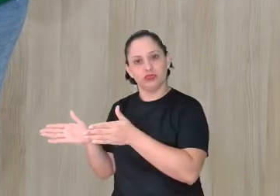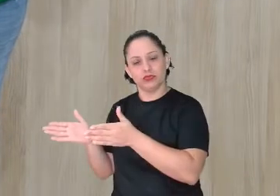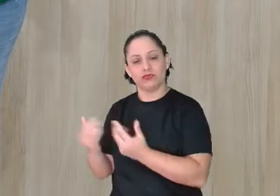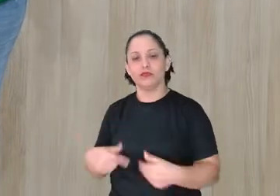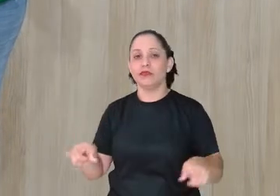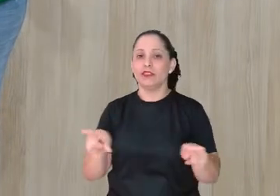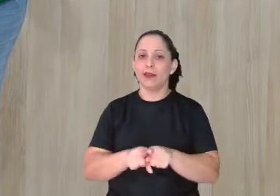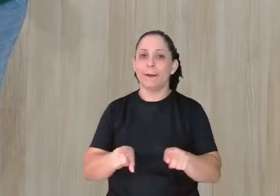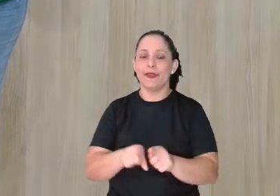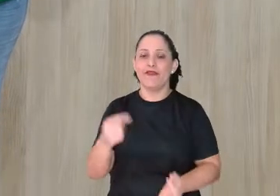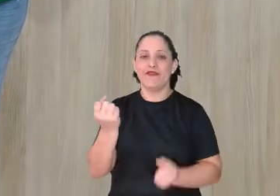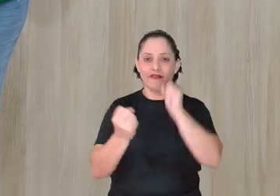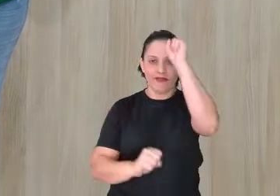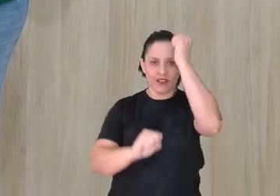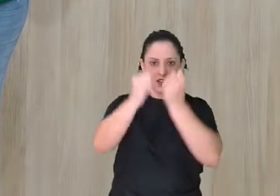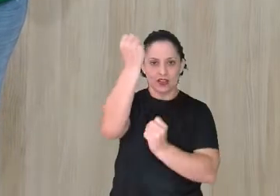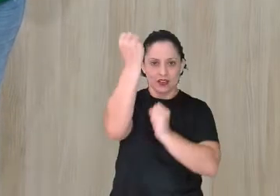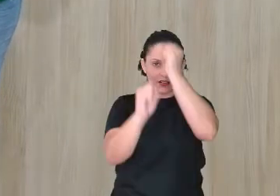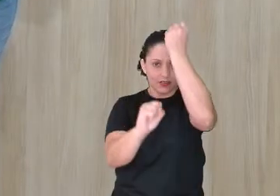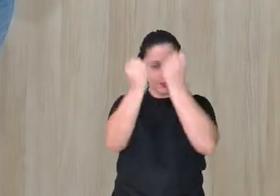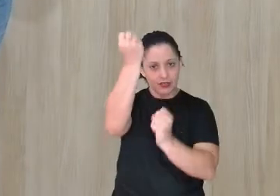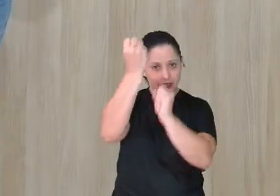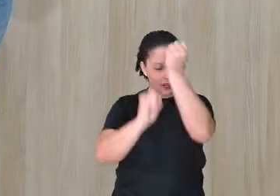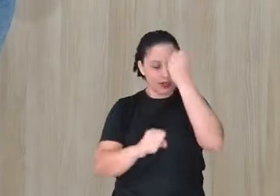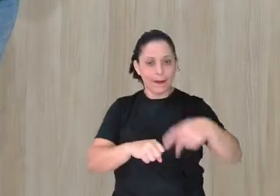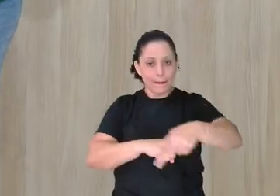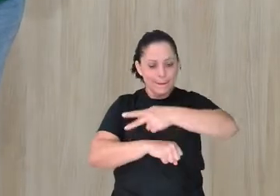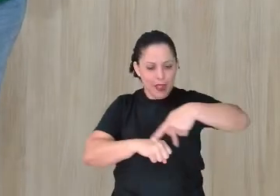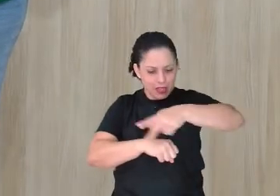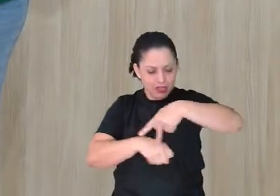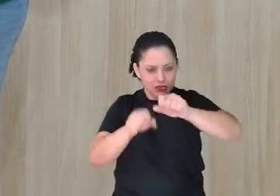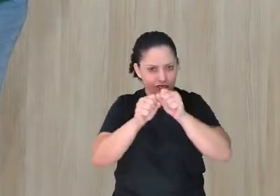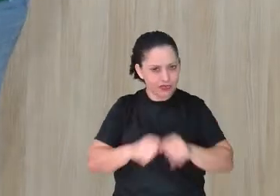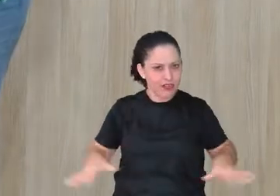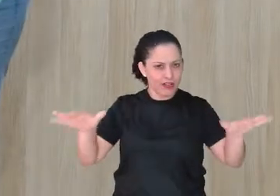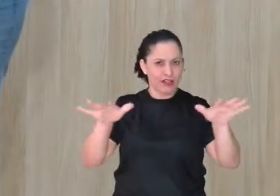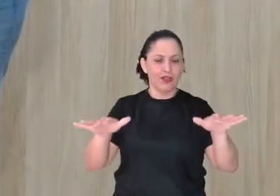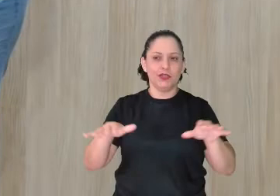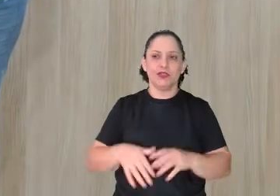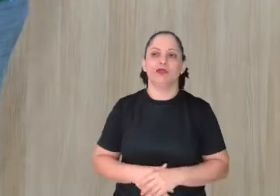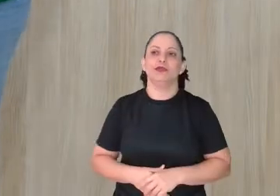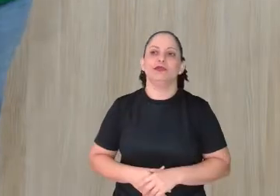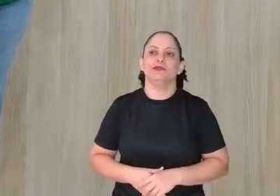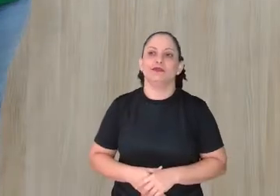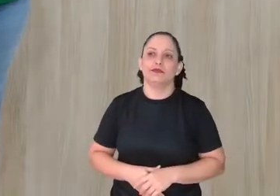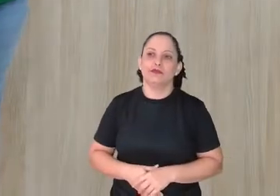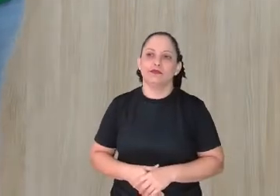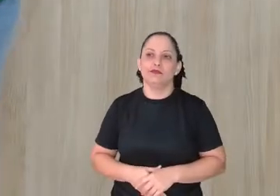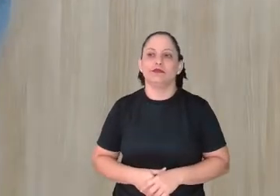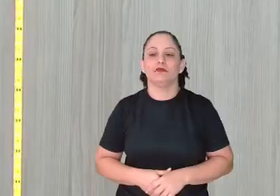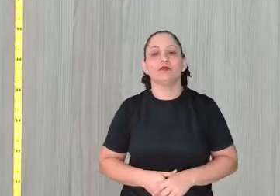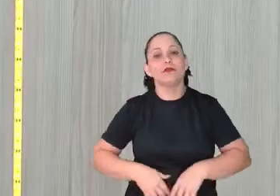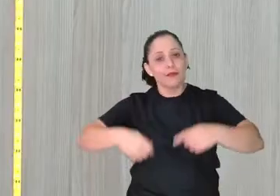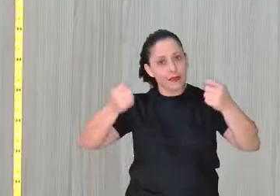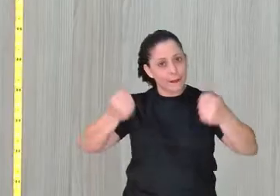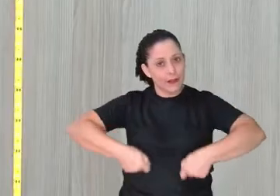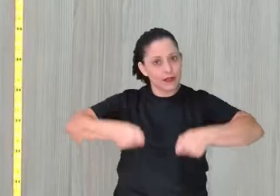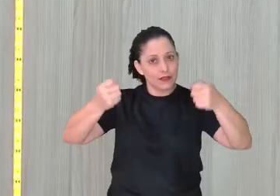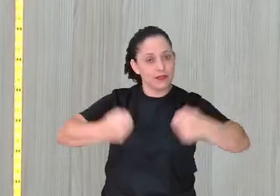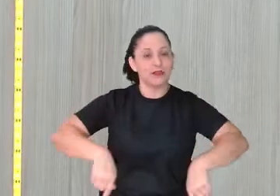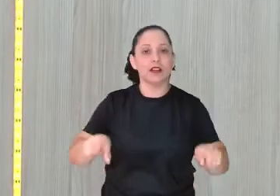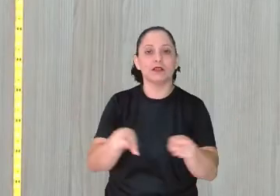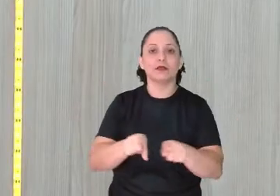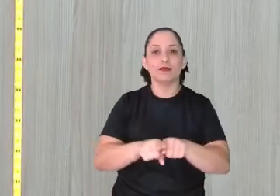as indústrias, né, e os países como um todo, tá certo? E é necessário, né, professora Carol, a gente